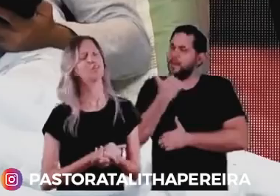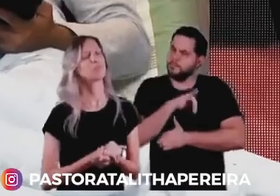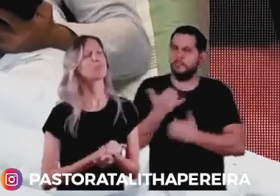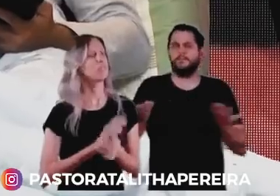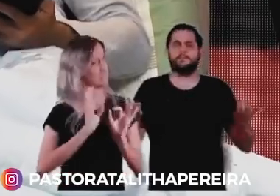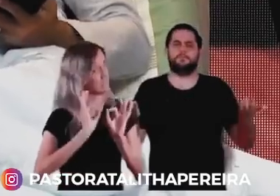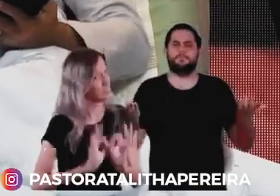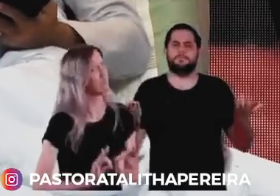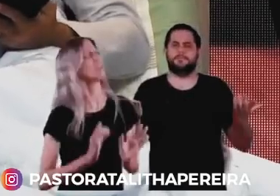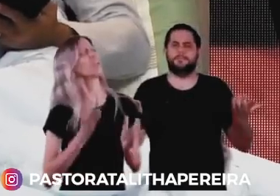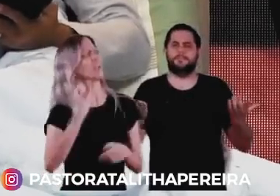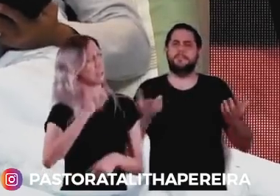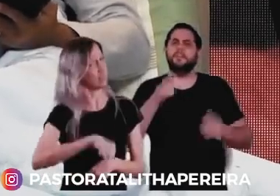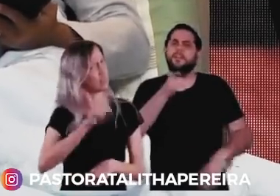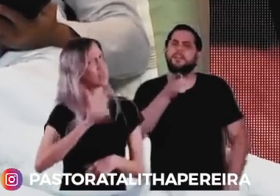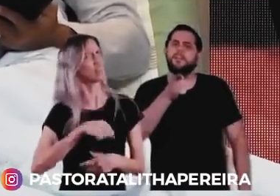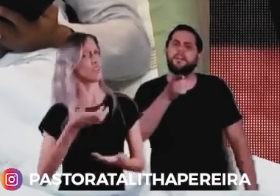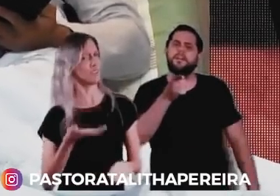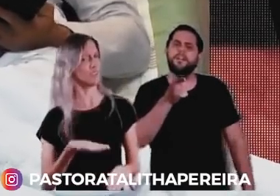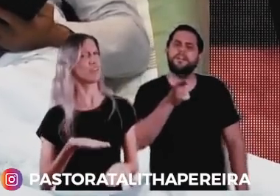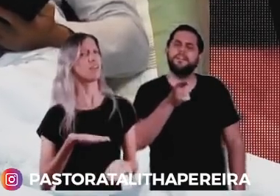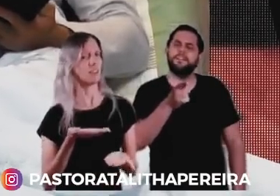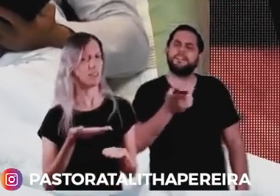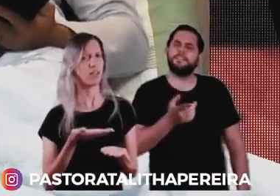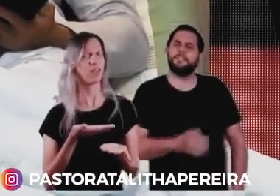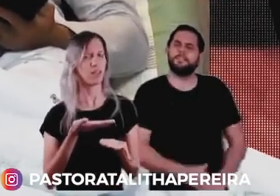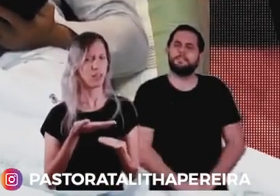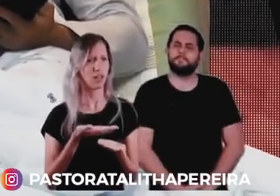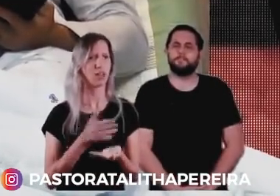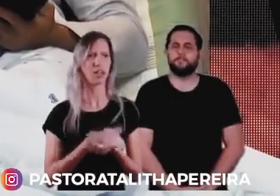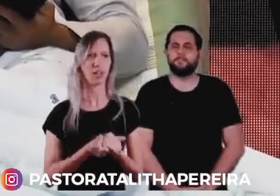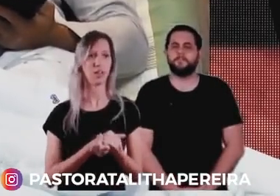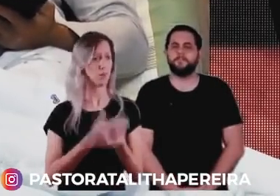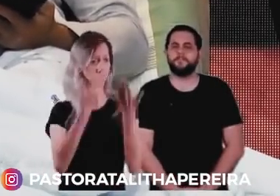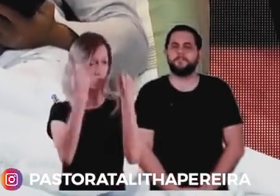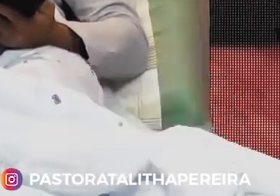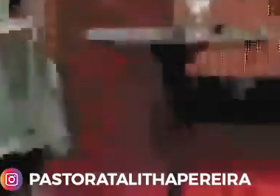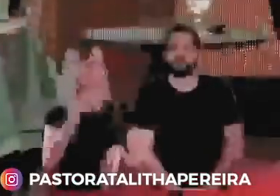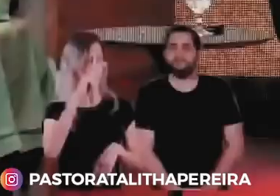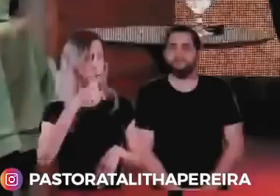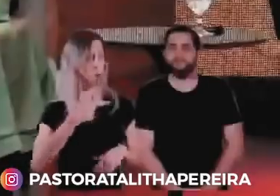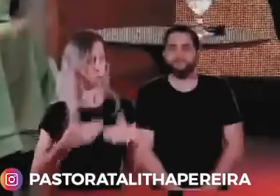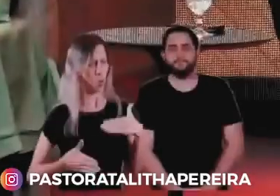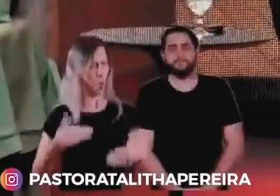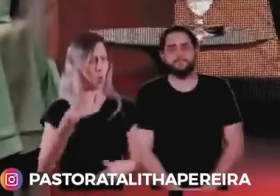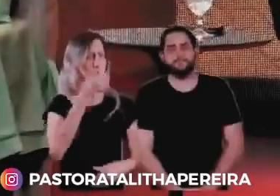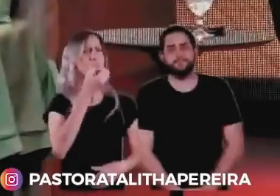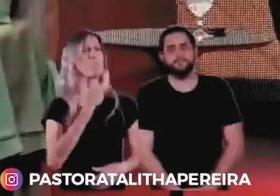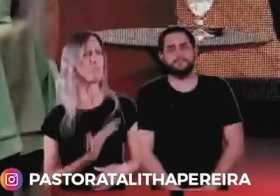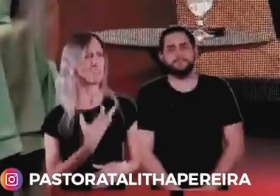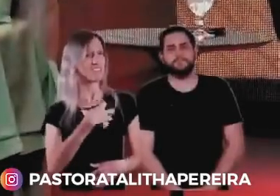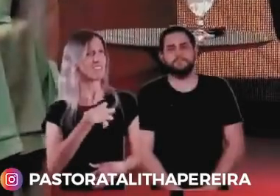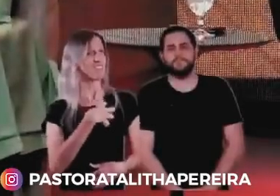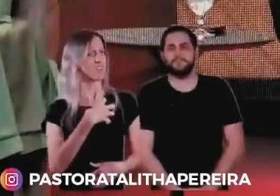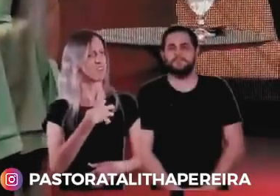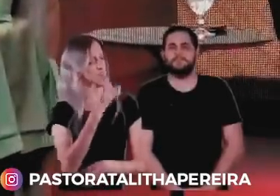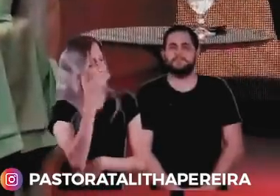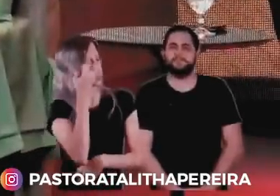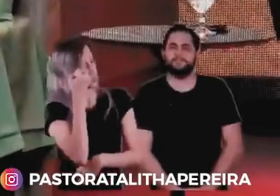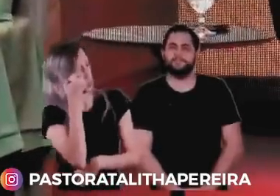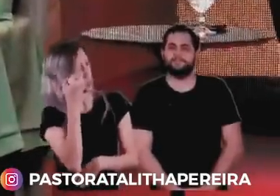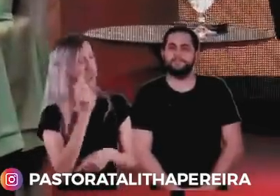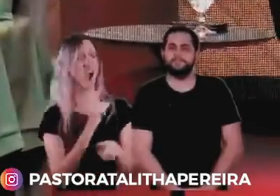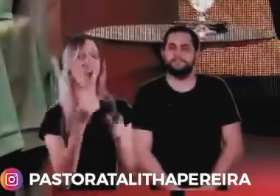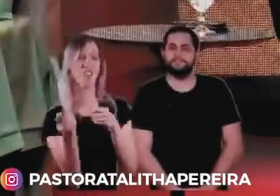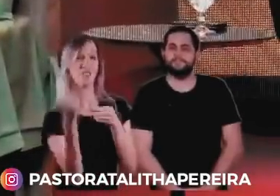meu. Exatamente. Você vai pra... Você vai até mesmo é pra você. Até mesmo pra você. Você se sentir bem, minha gente. Você se deitar, chegar da